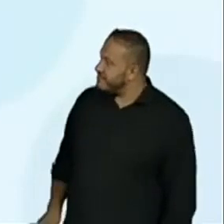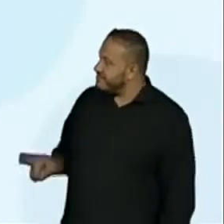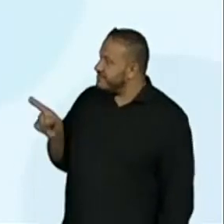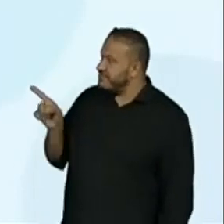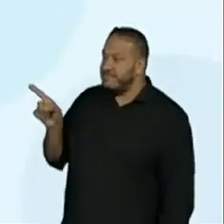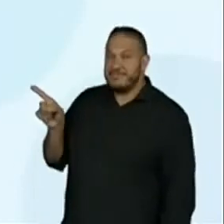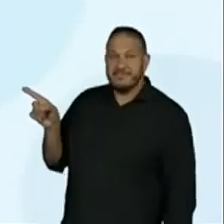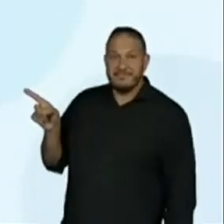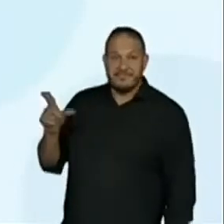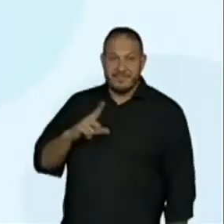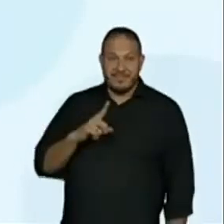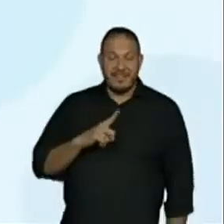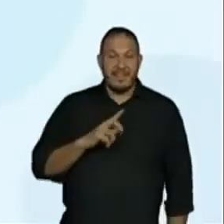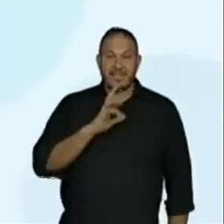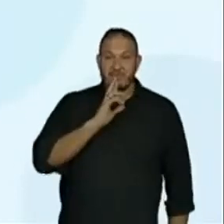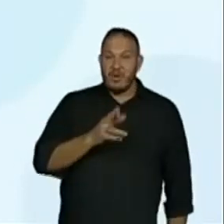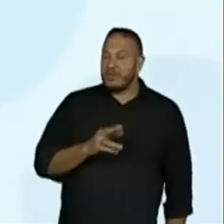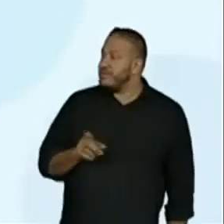16